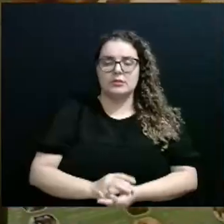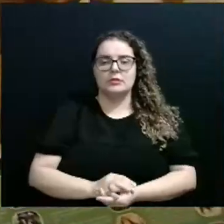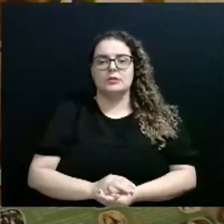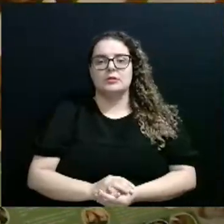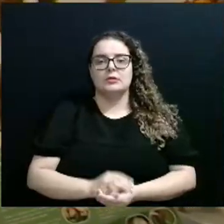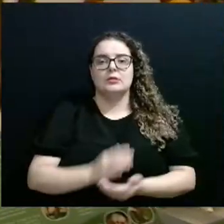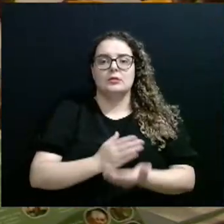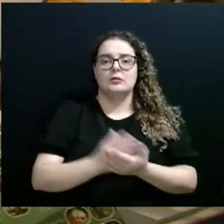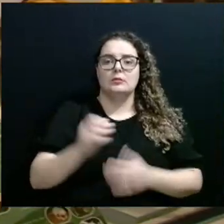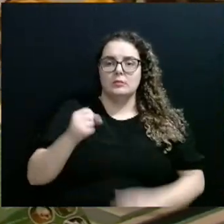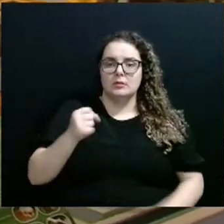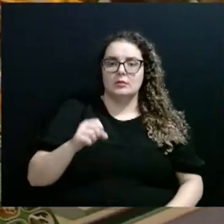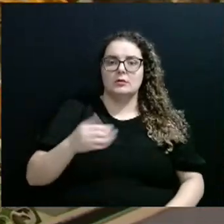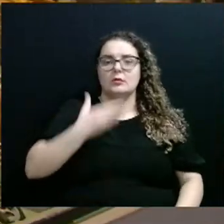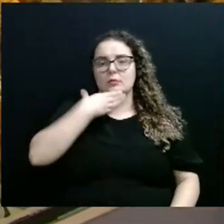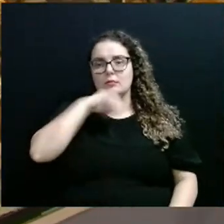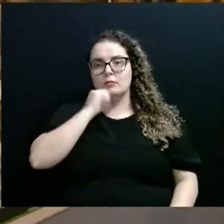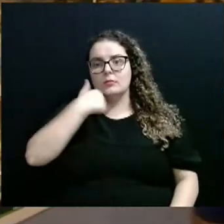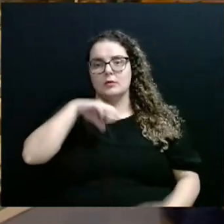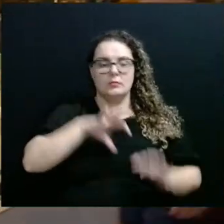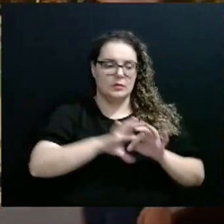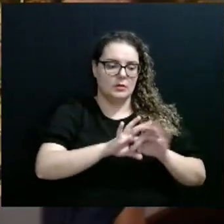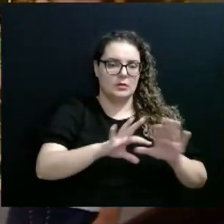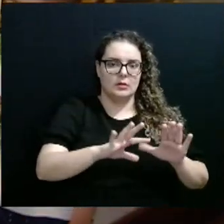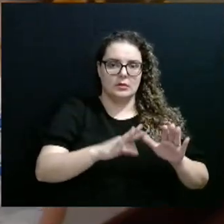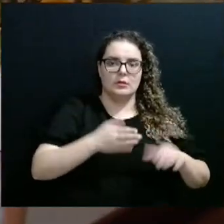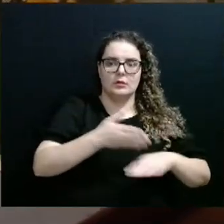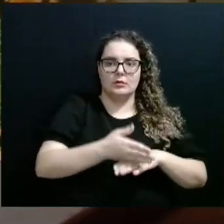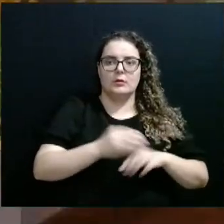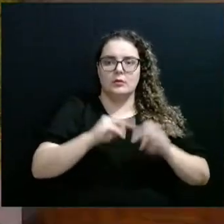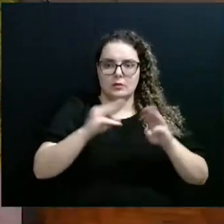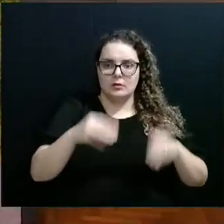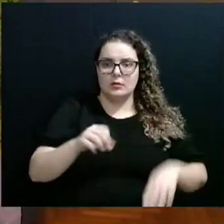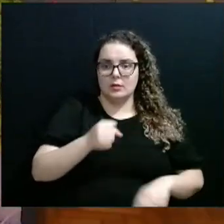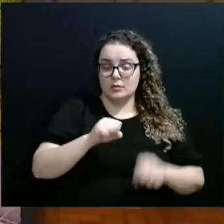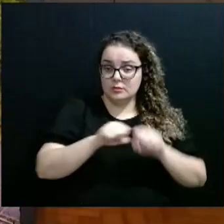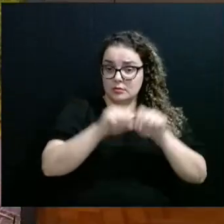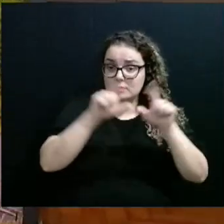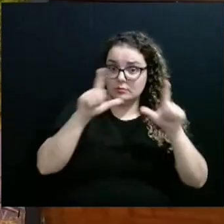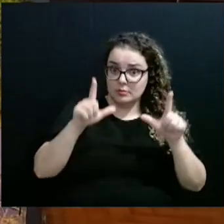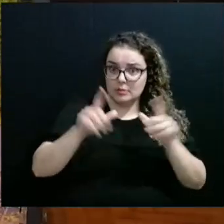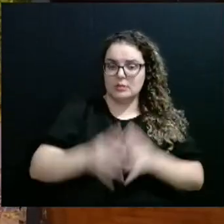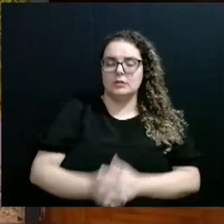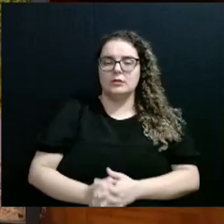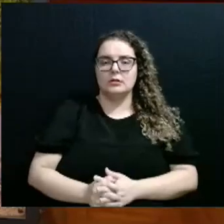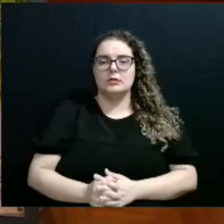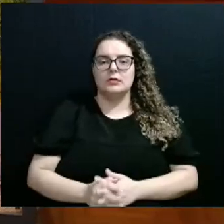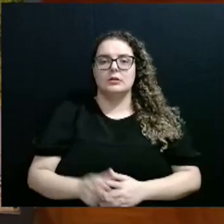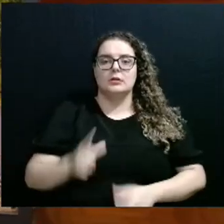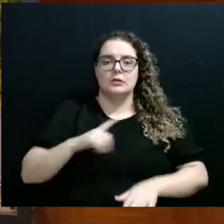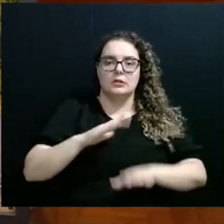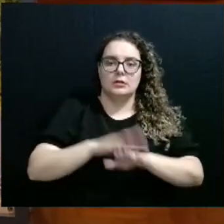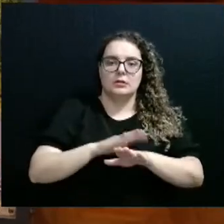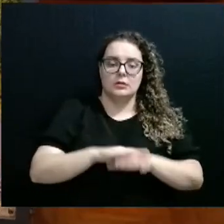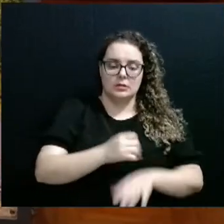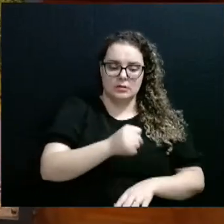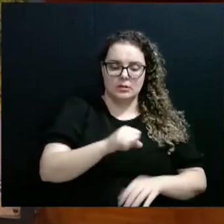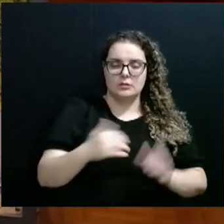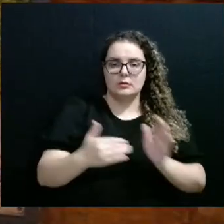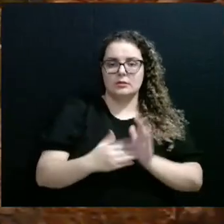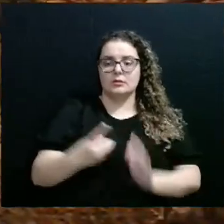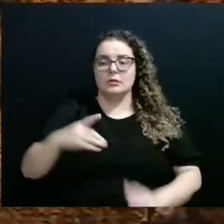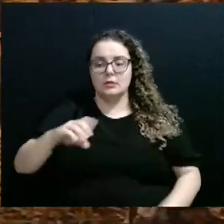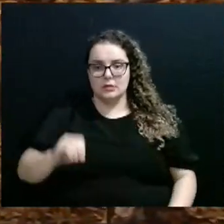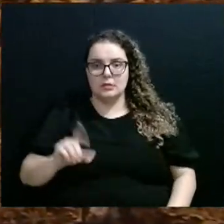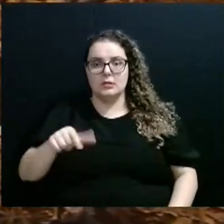pais deixam as crianças ali entrar na portaria do museu às 8 horas da manhã. A gente tem uma atividade das 8 até as 10, depois tem um intervalinho